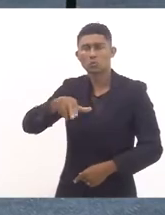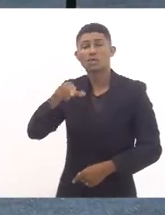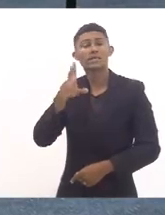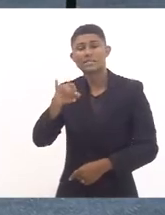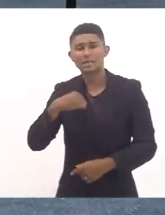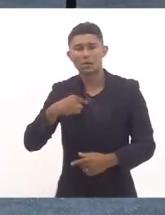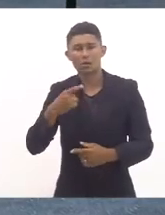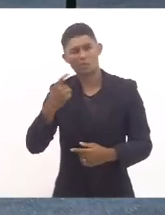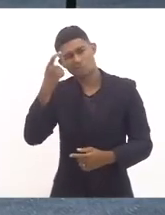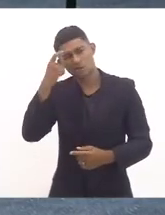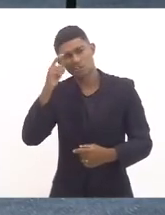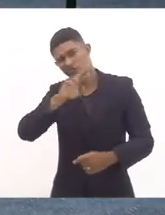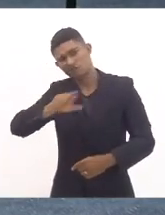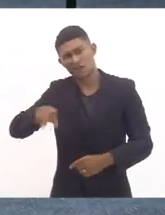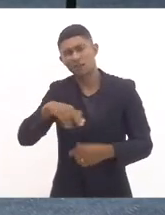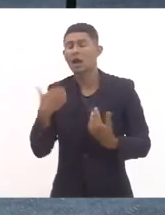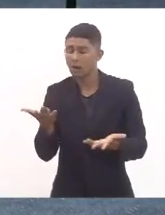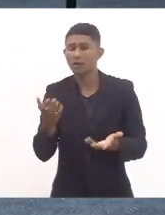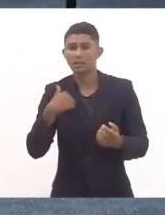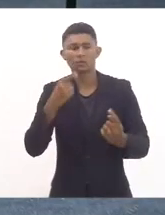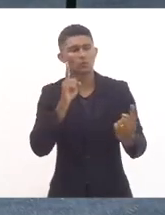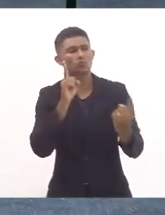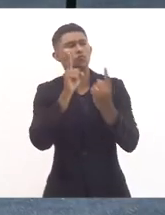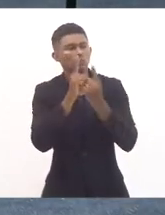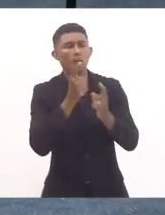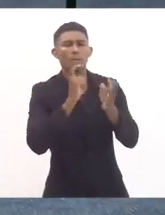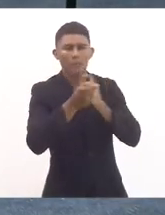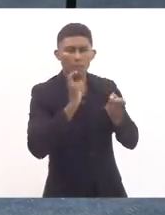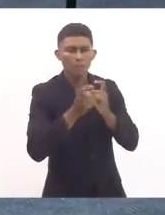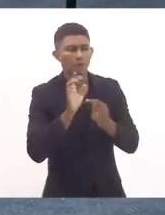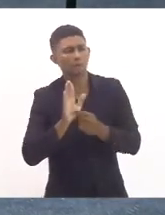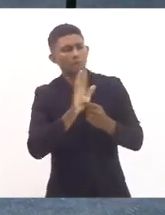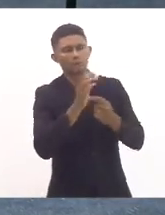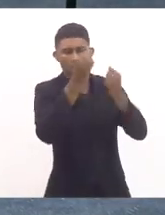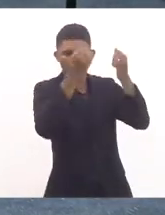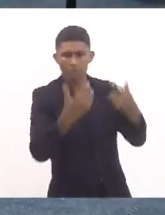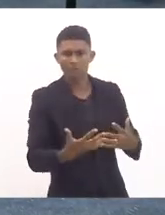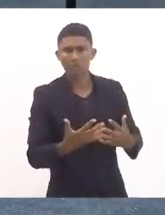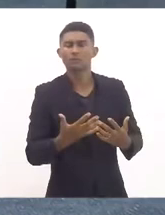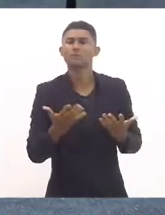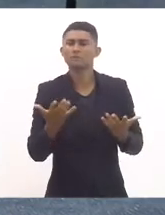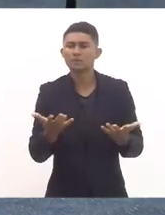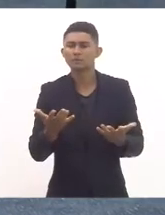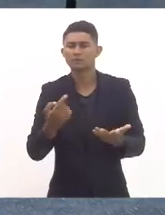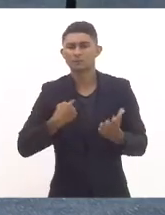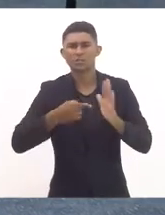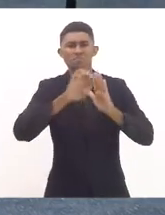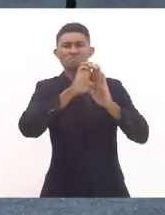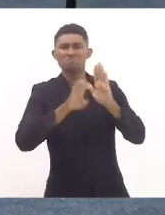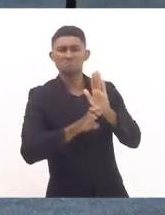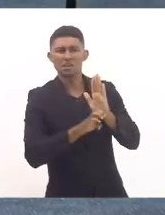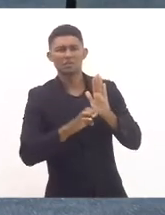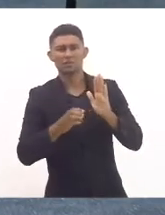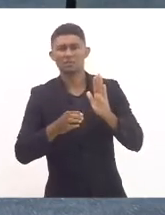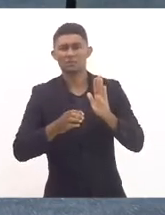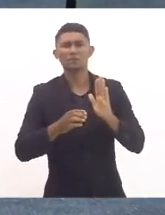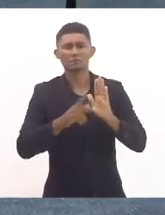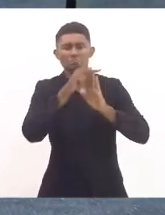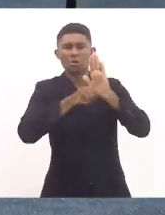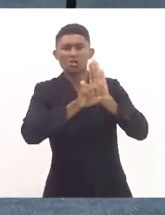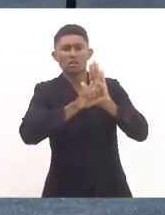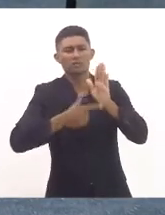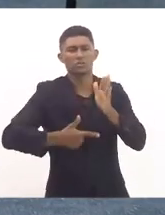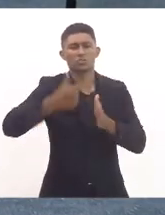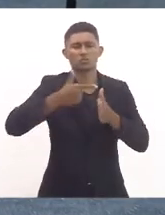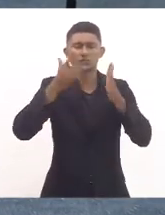para conversar, apresento questão pontual da minha divergência. Mas eu não faço isso. Eu não emendo projeto deputado nenhum em segunda, porque é